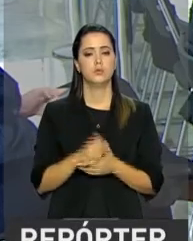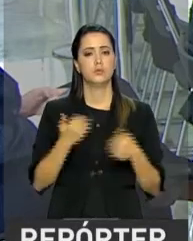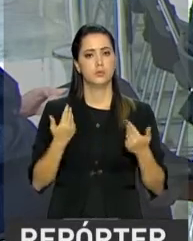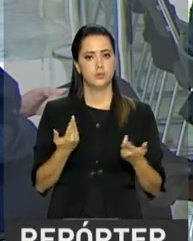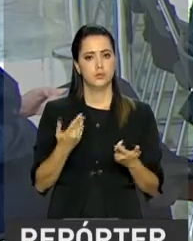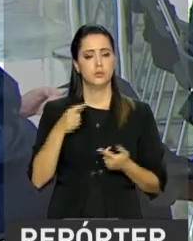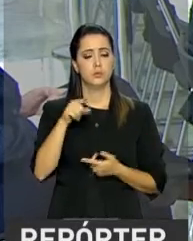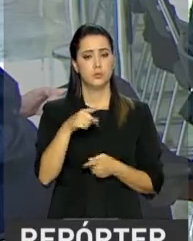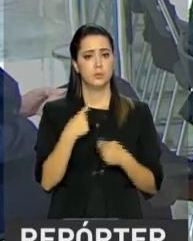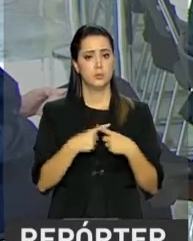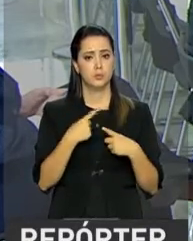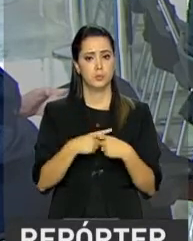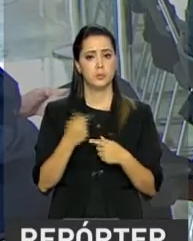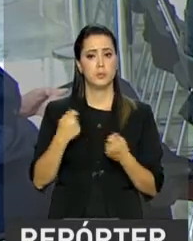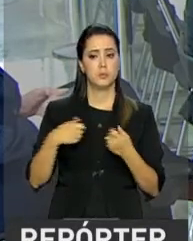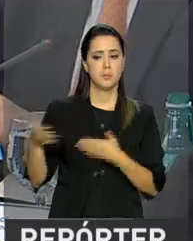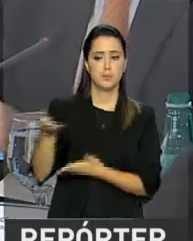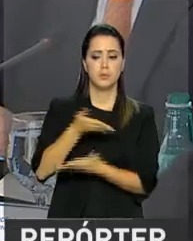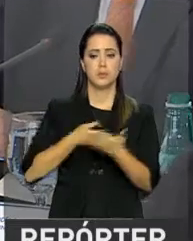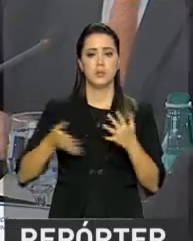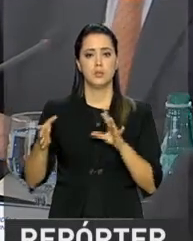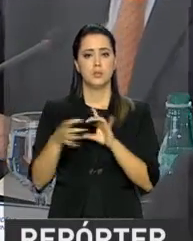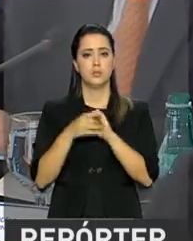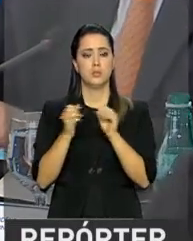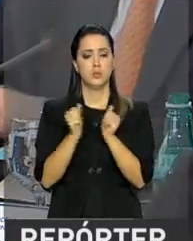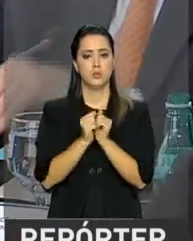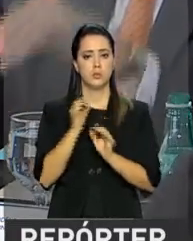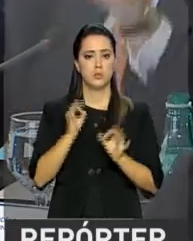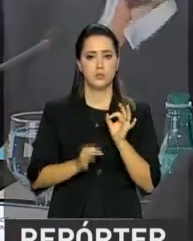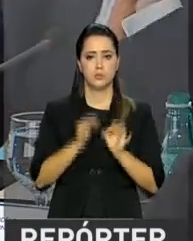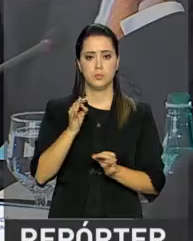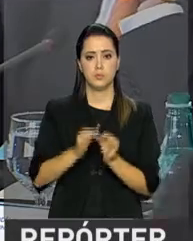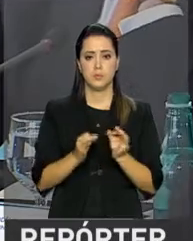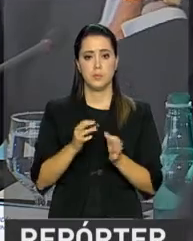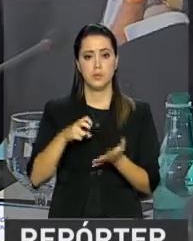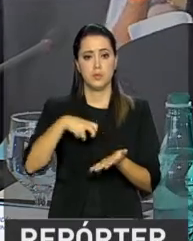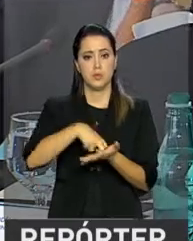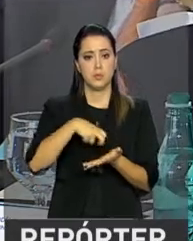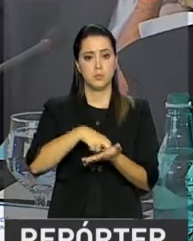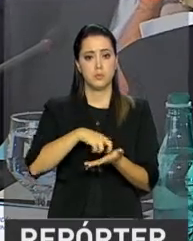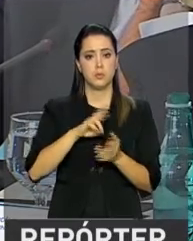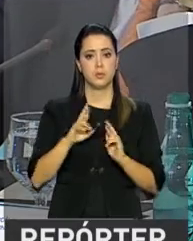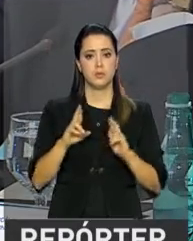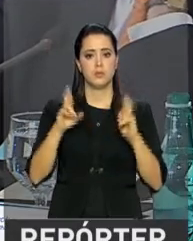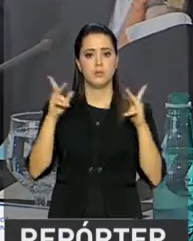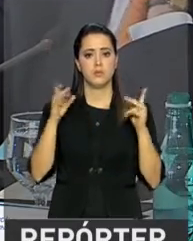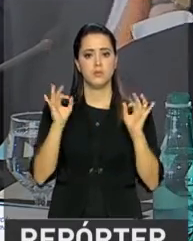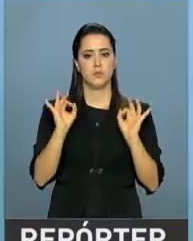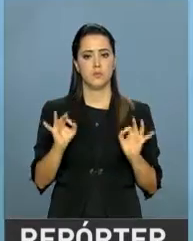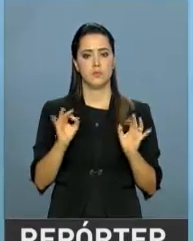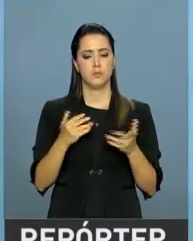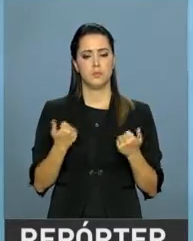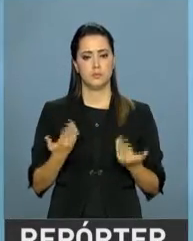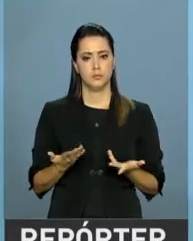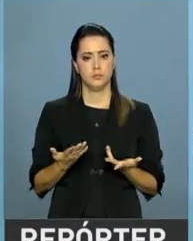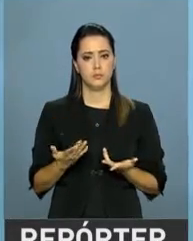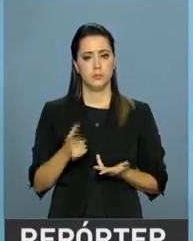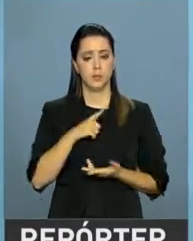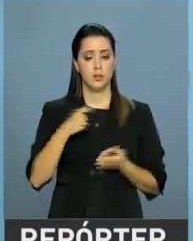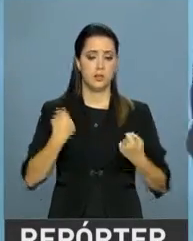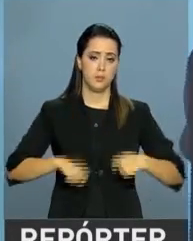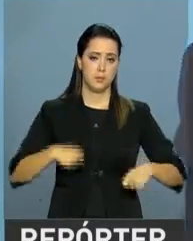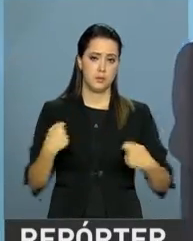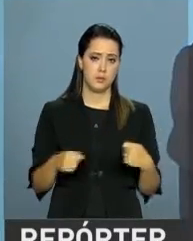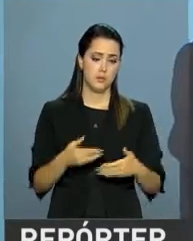ele o fato exige a articulação com o judiciário ea aplicação de penas alternativas eficientes há uma grande necessidade